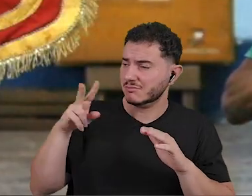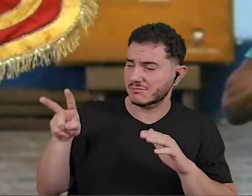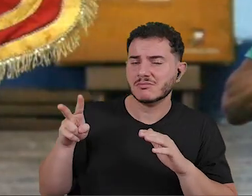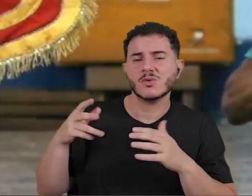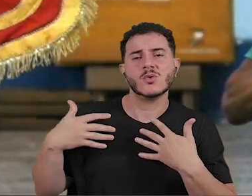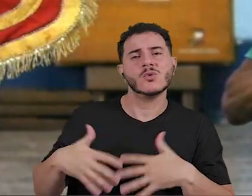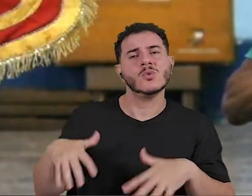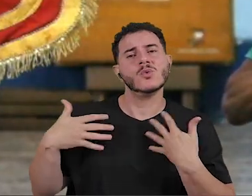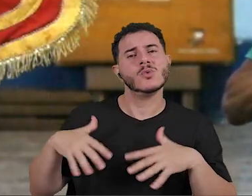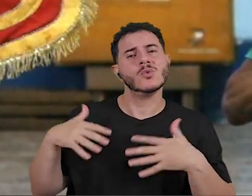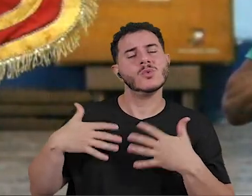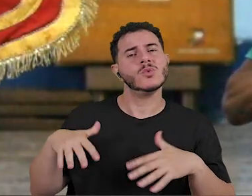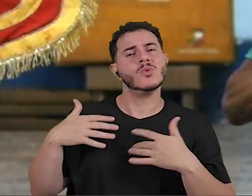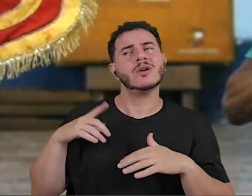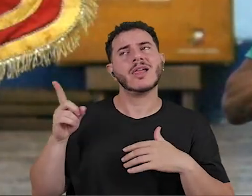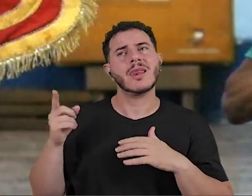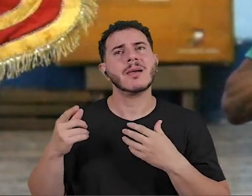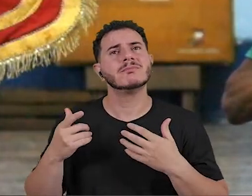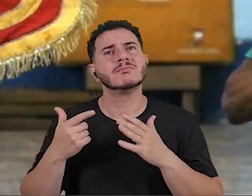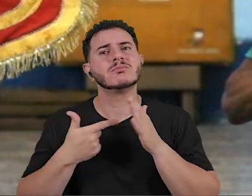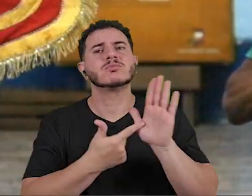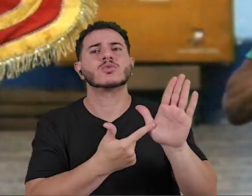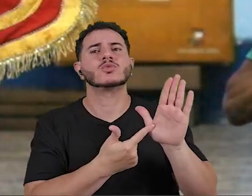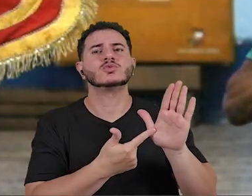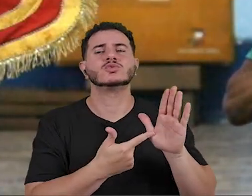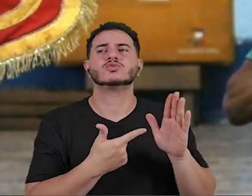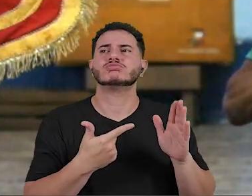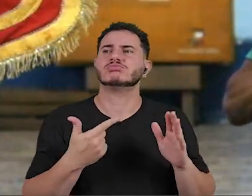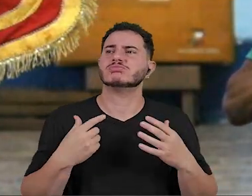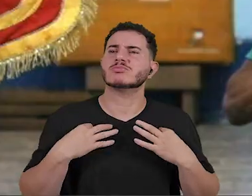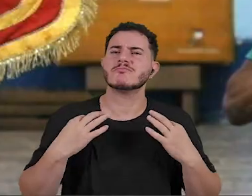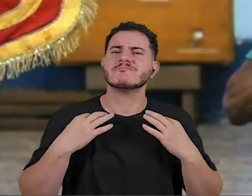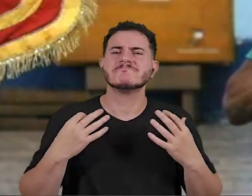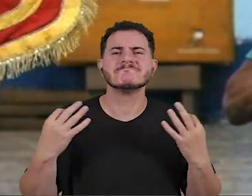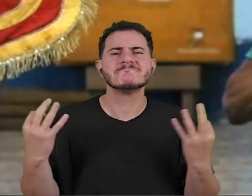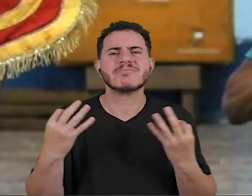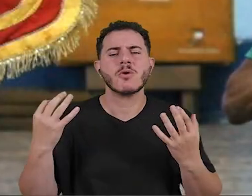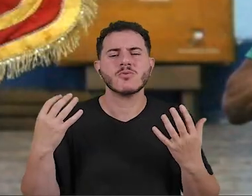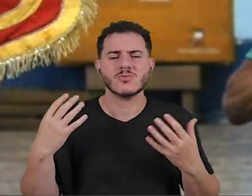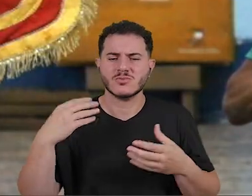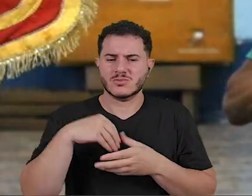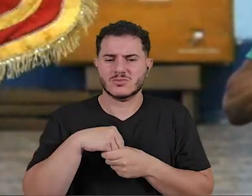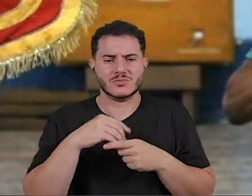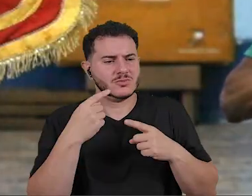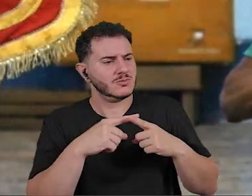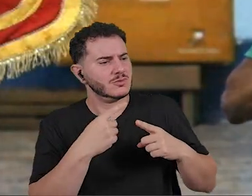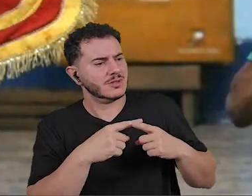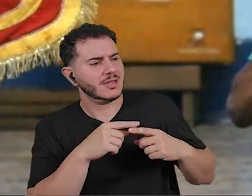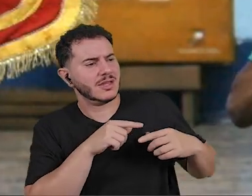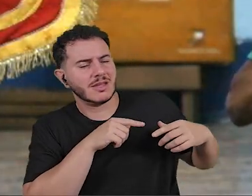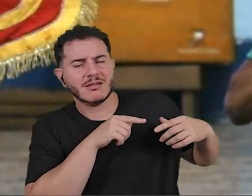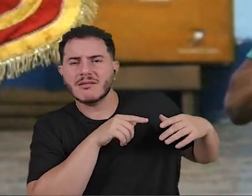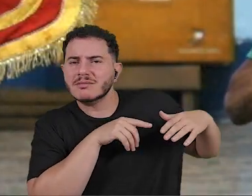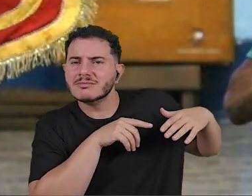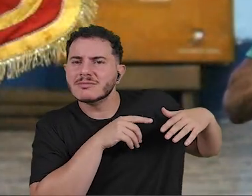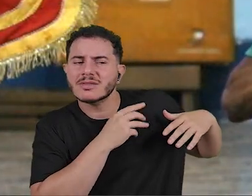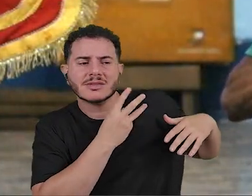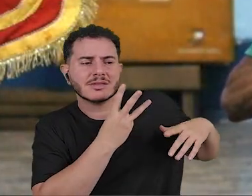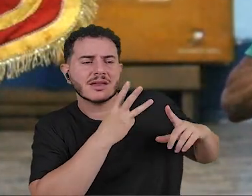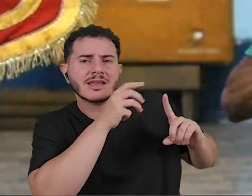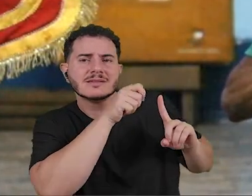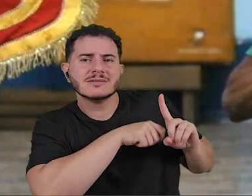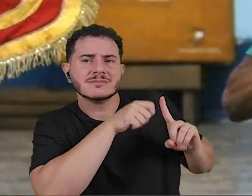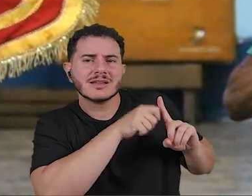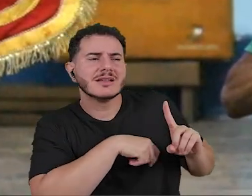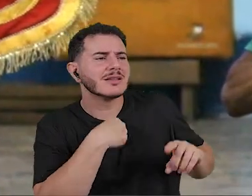aderecista, porque durante 3 meses a gente sentou e tudo vinha na cabeça dela: vamos fazer isso, vamos fazer